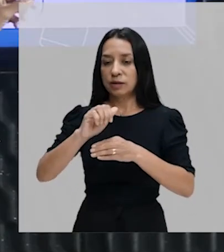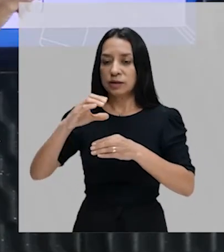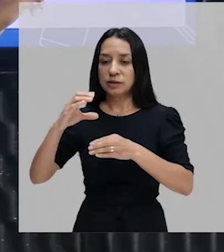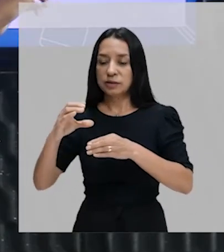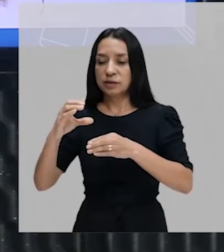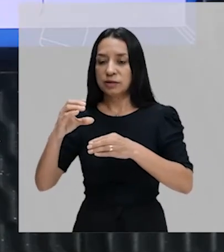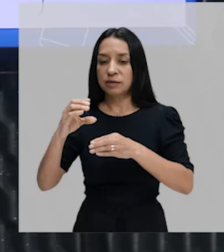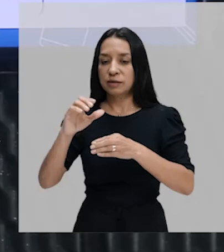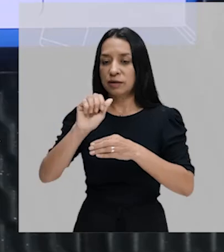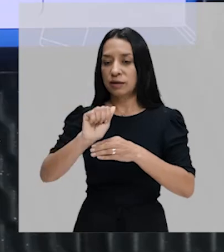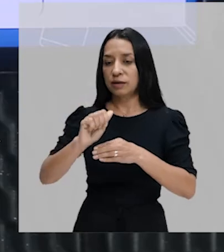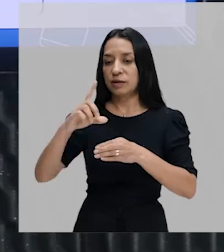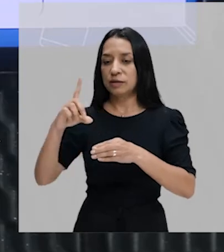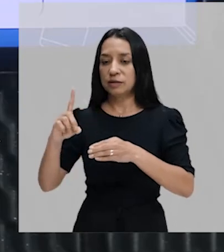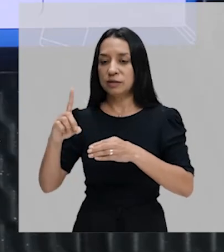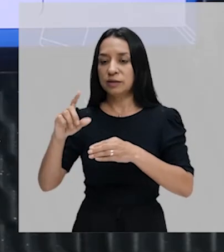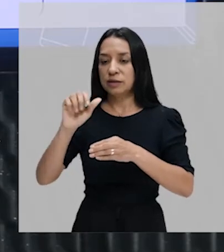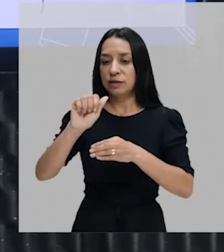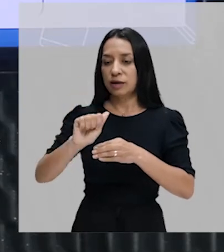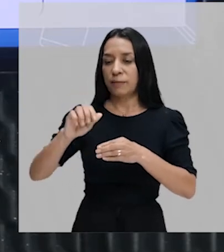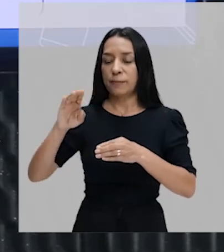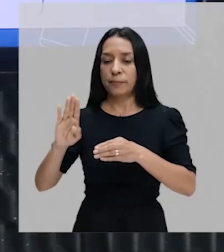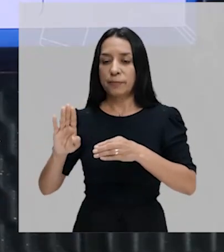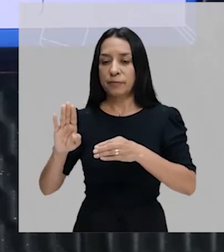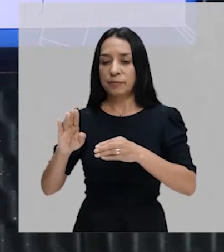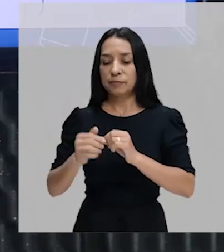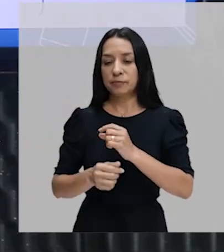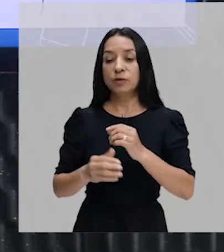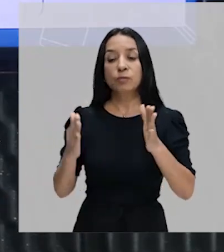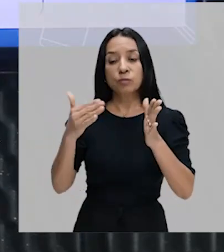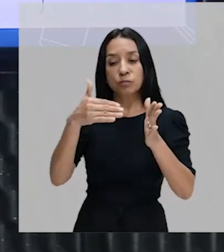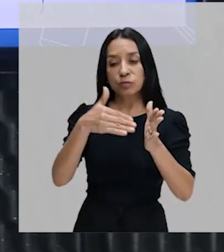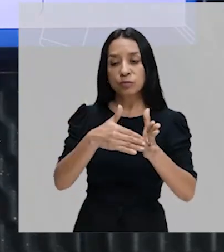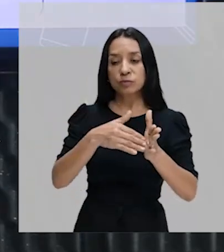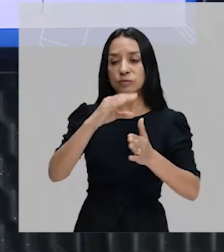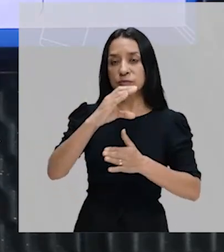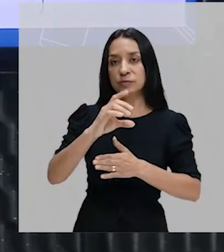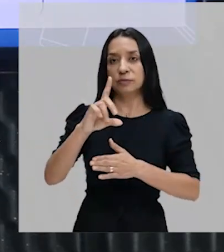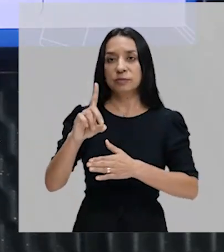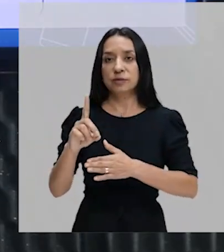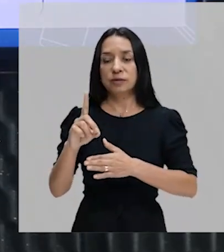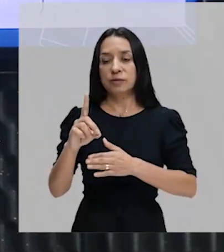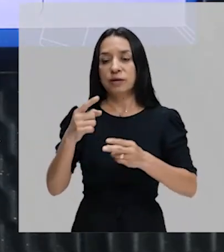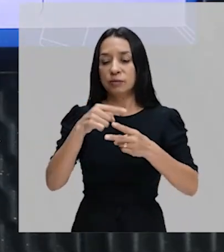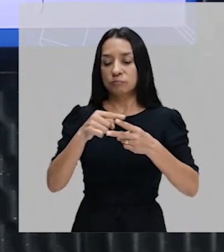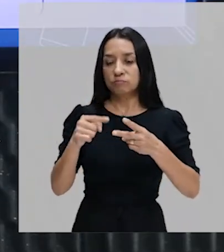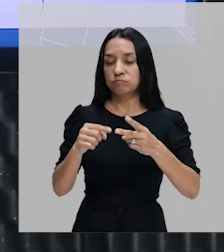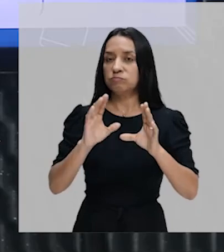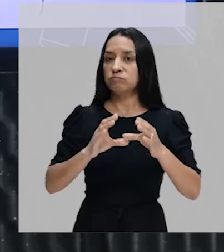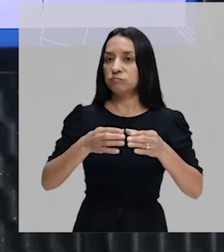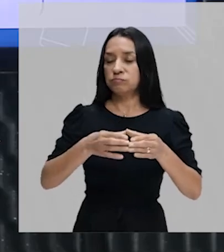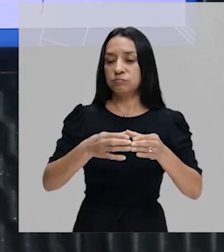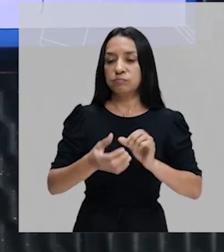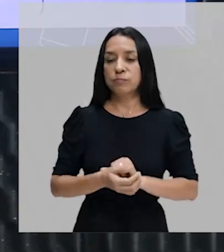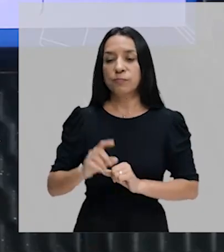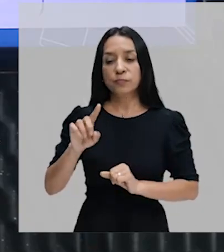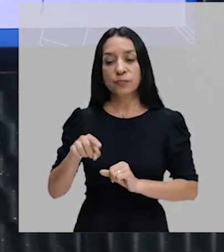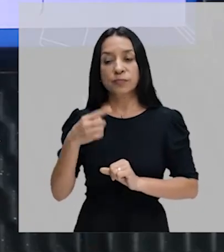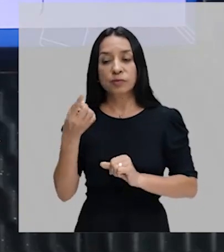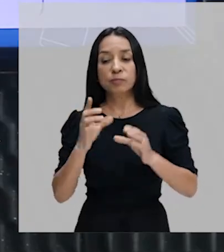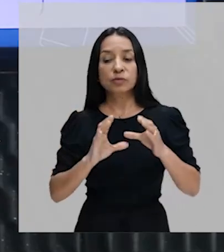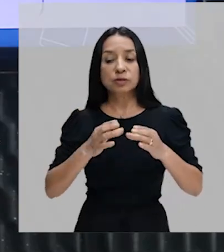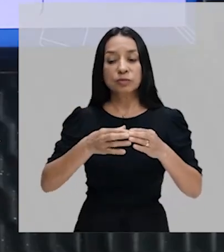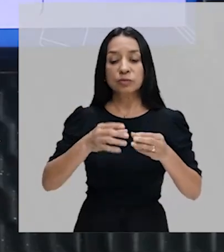BC, BD e, por fim, o CD. Então, agrupei de 2 em 2, tá? Depois, nós agrupamos